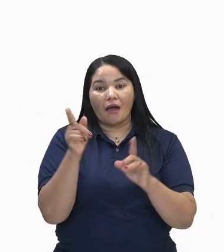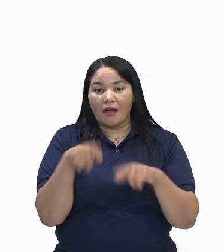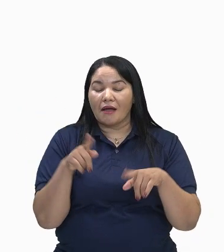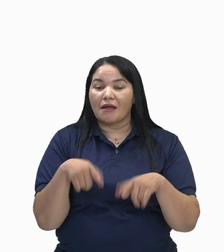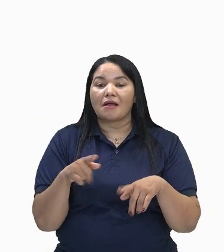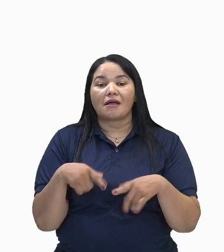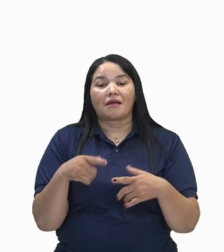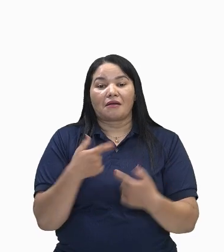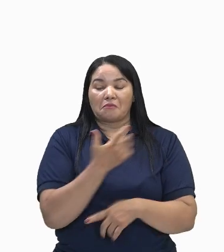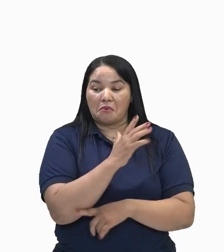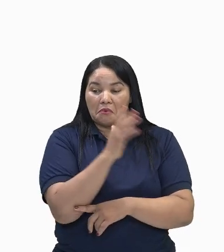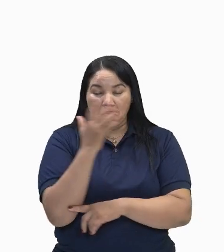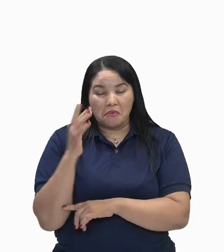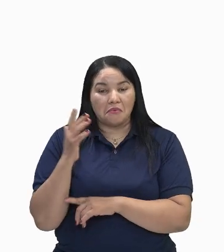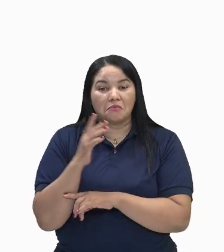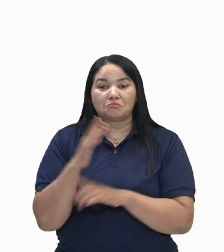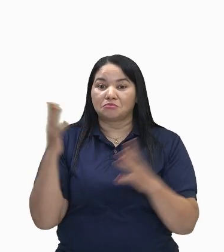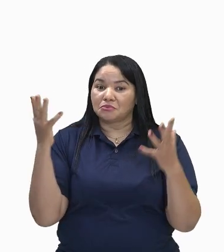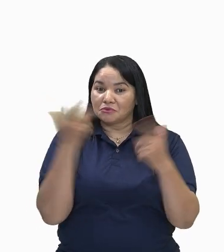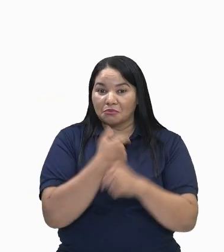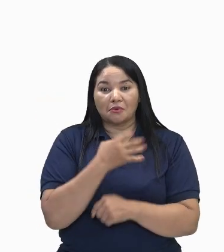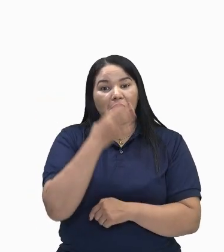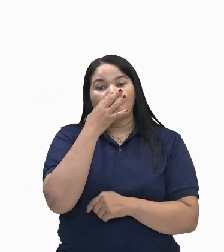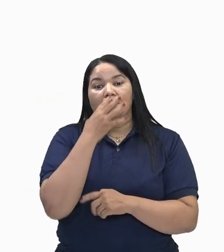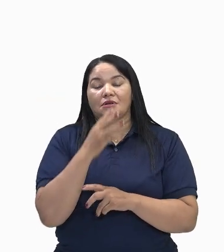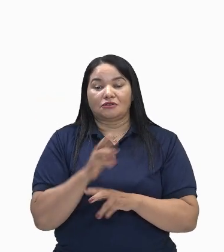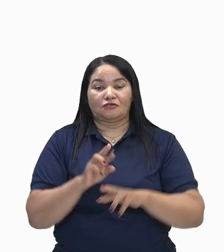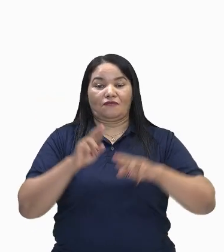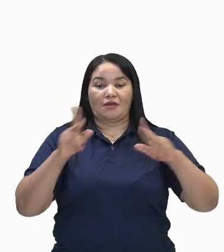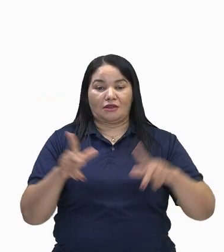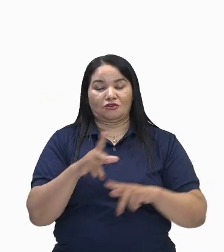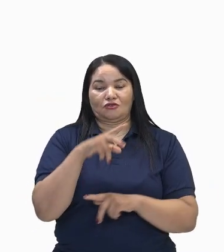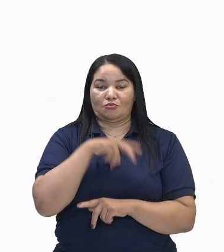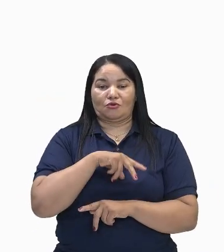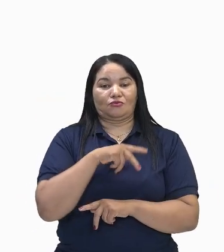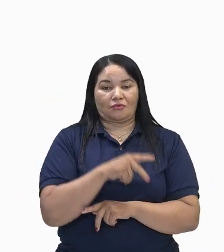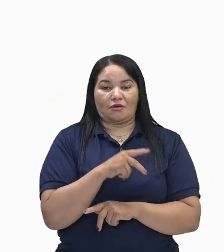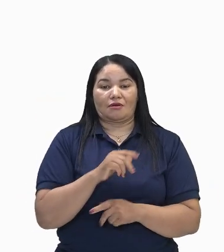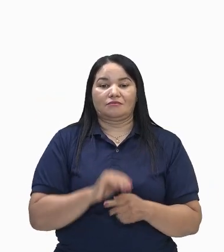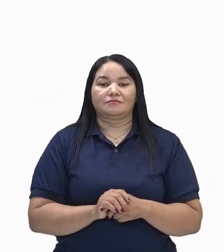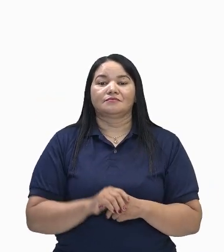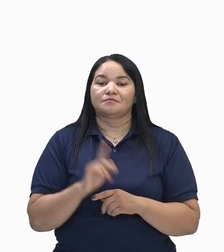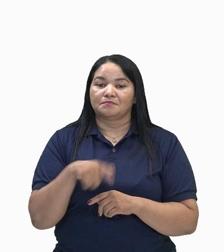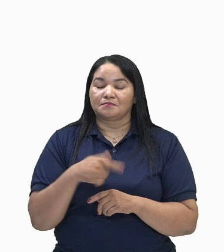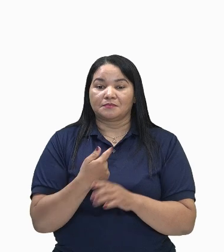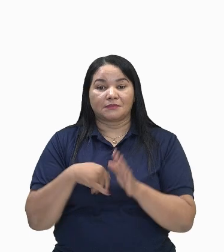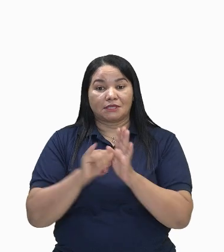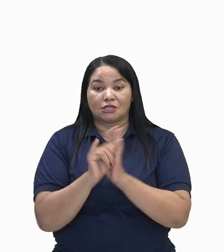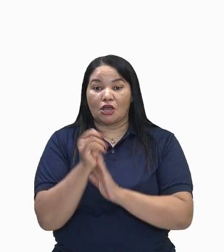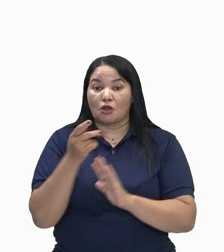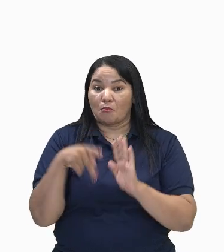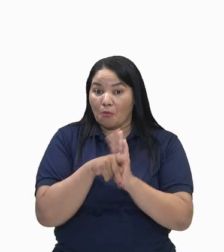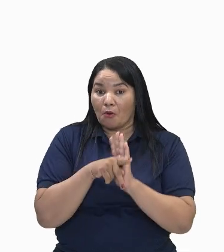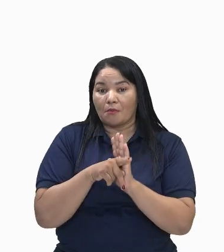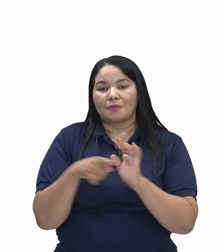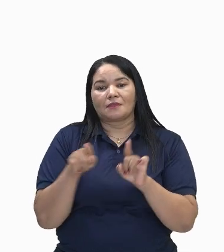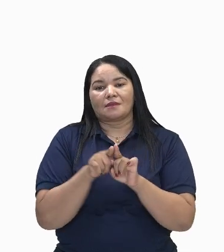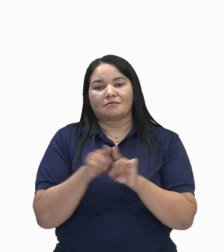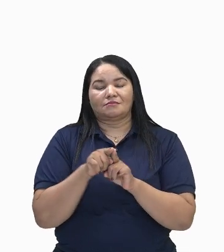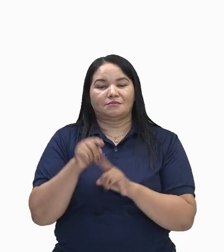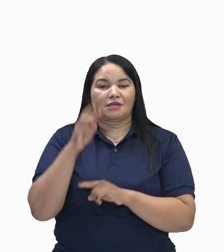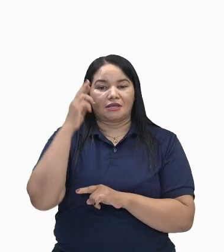um cenário, como em Portugal, certo? Então, com uma identidade própria, refletindo